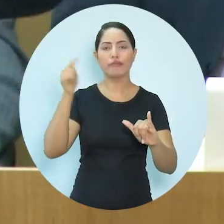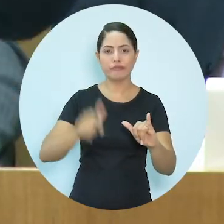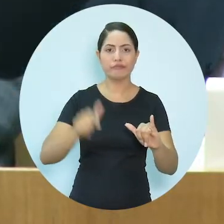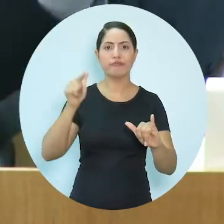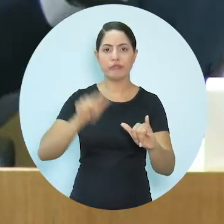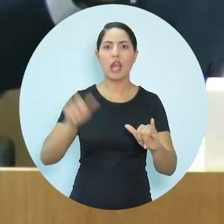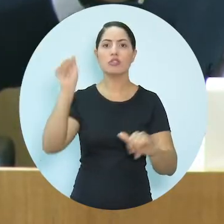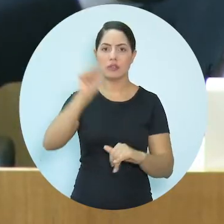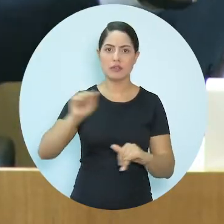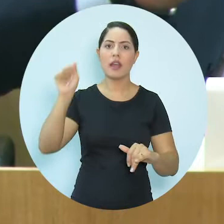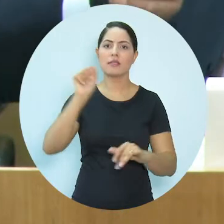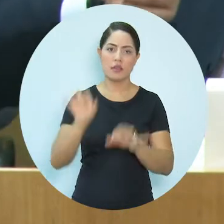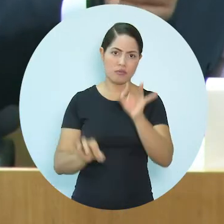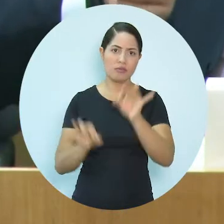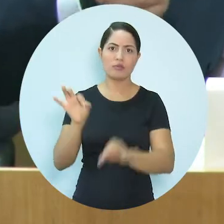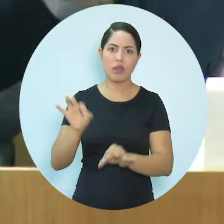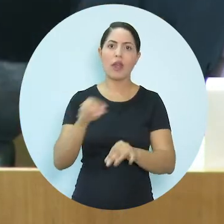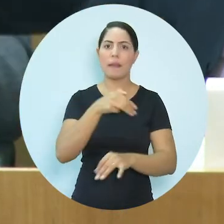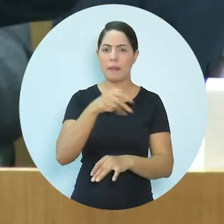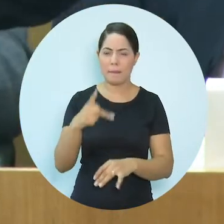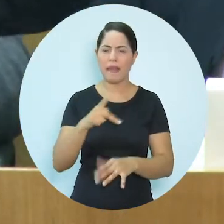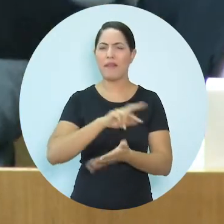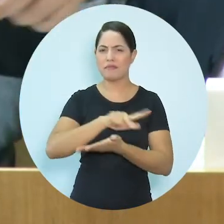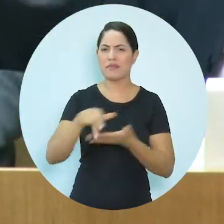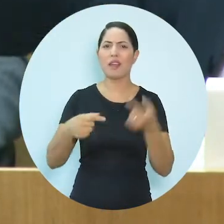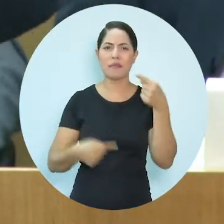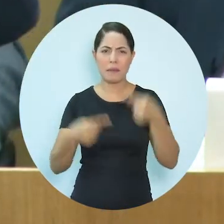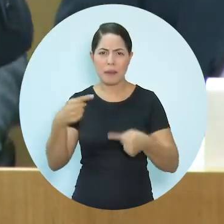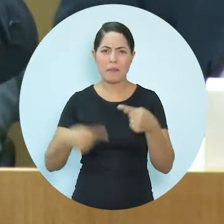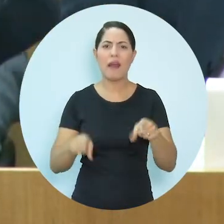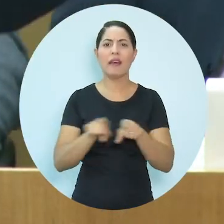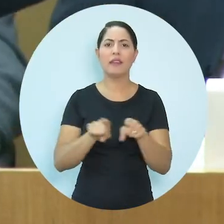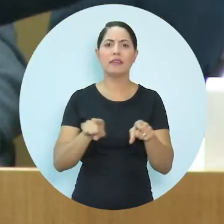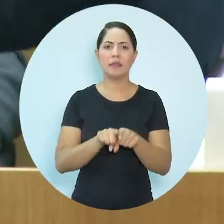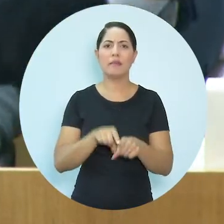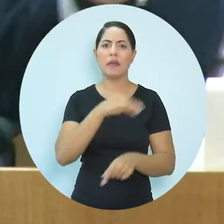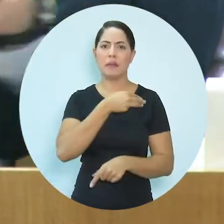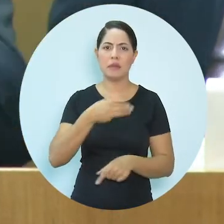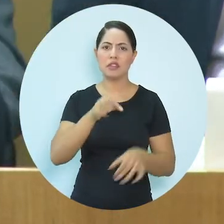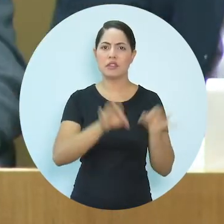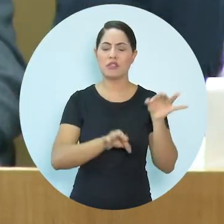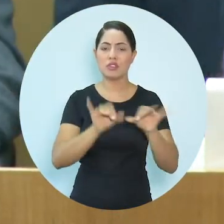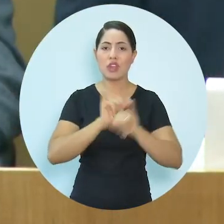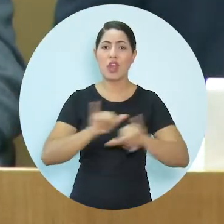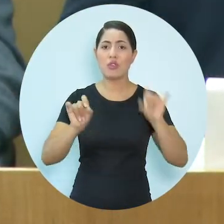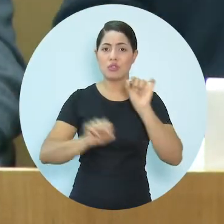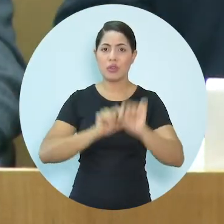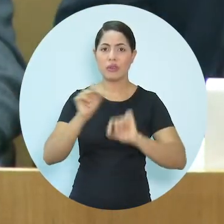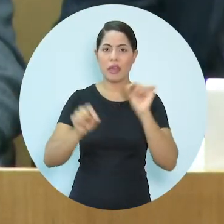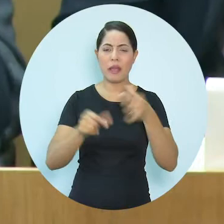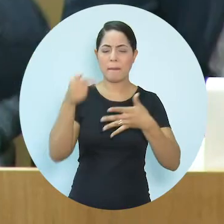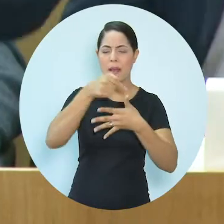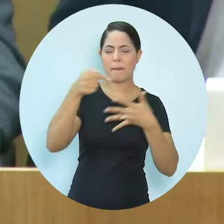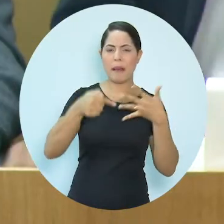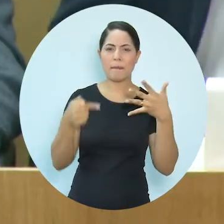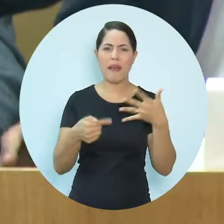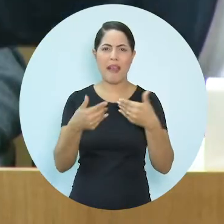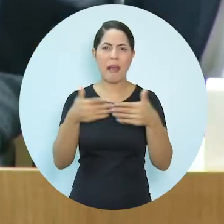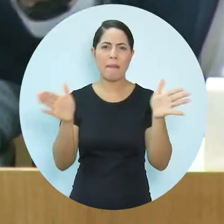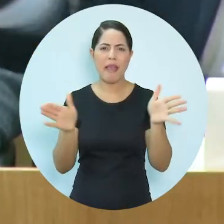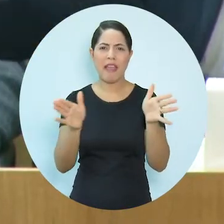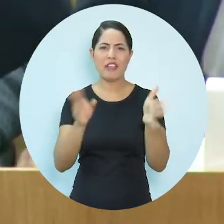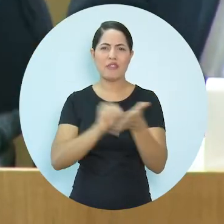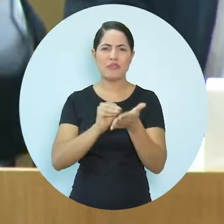ad nauseam pelas associações dos magistrados, do Ministério Público, pelo ministro da Justiça, de que os tipos penais seriam